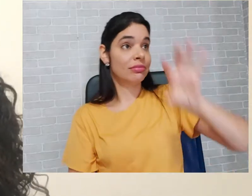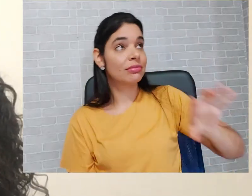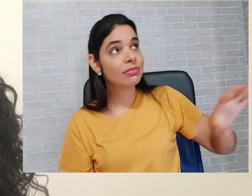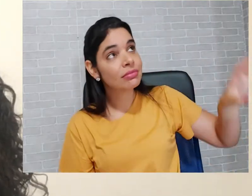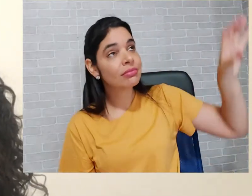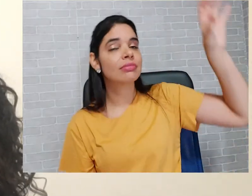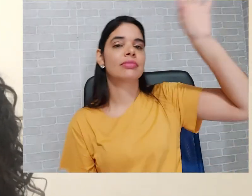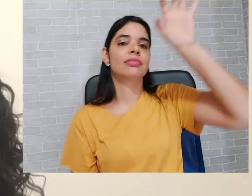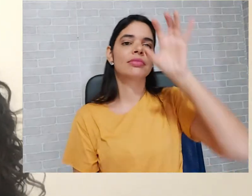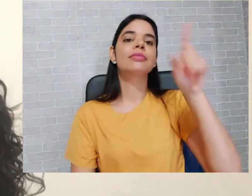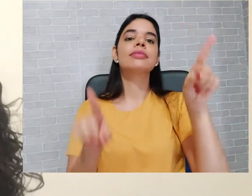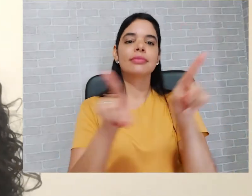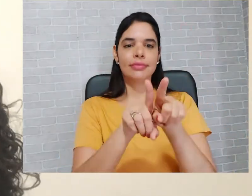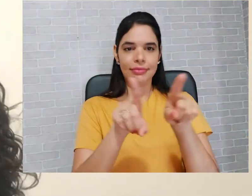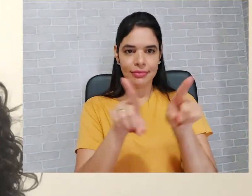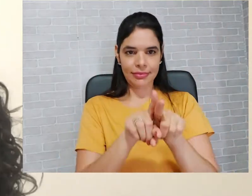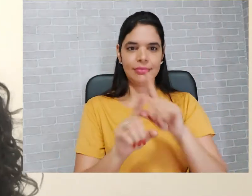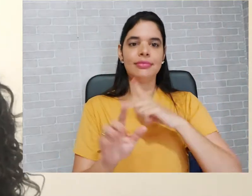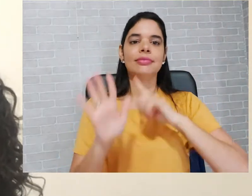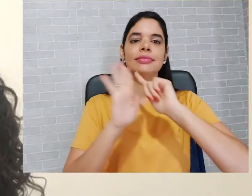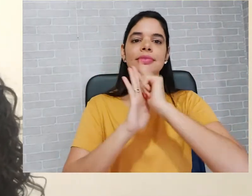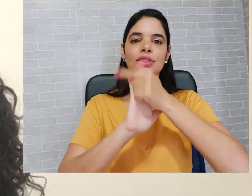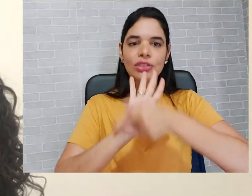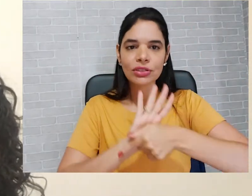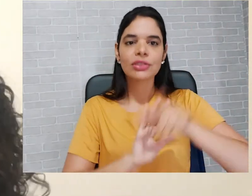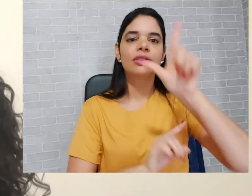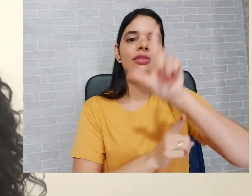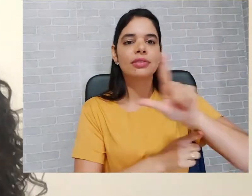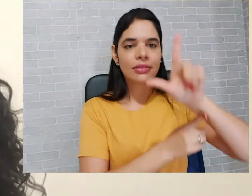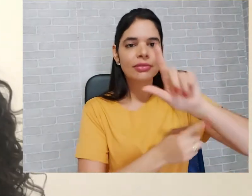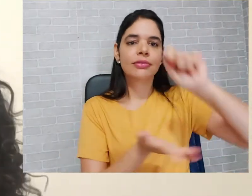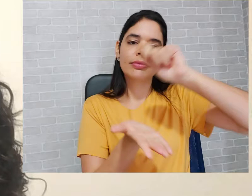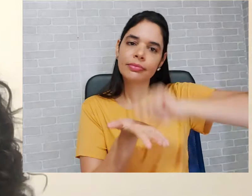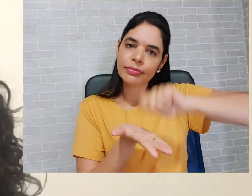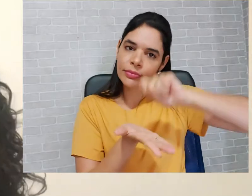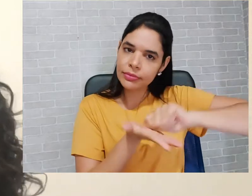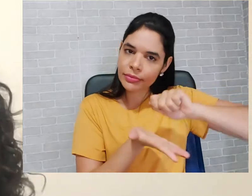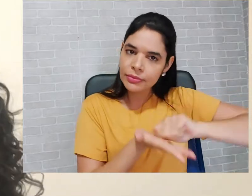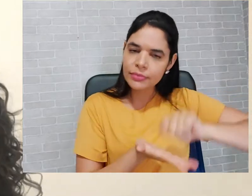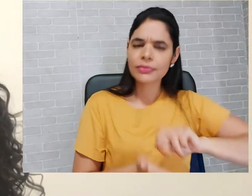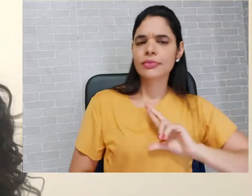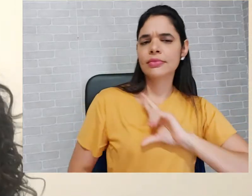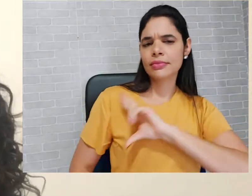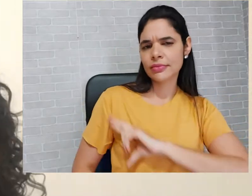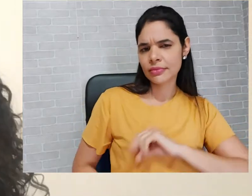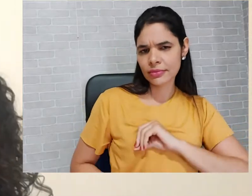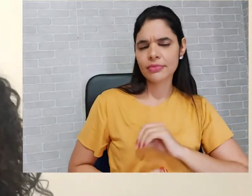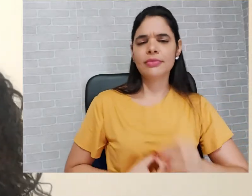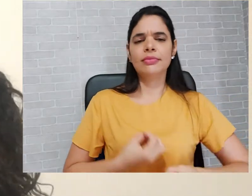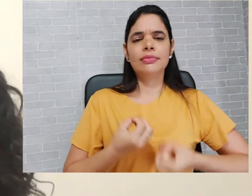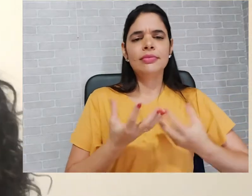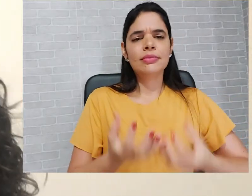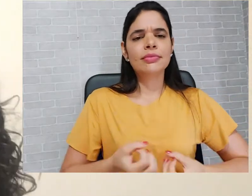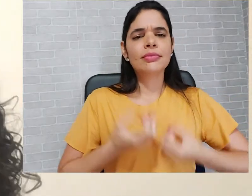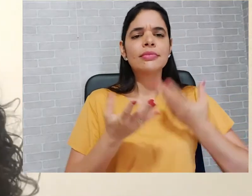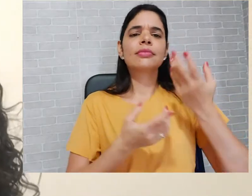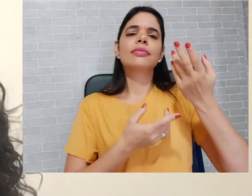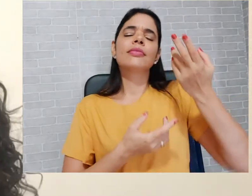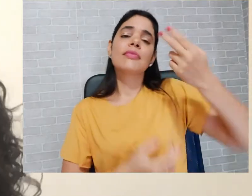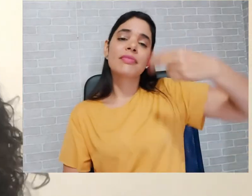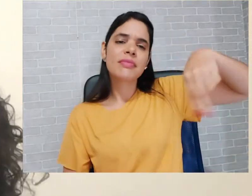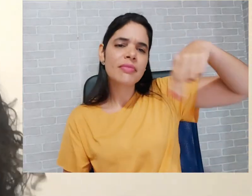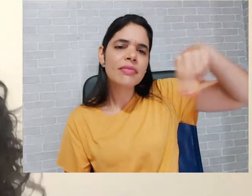desses lugares. Assim como nós temos gêneros da literatura escrita, como os romances, poemas,